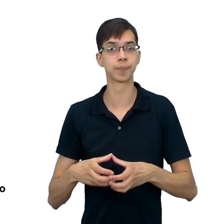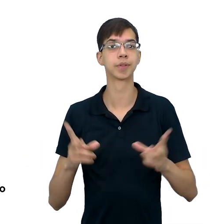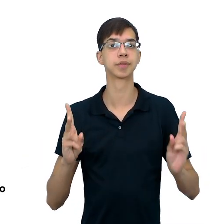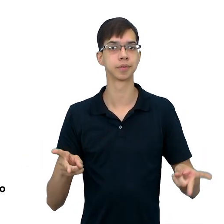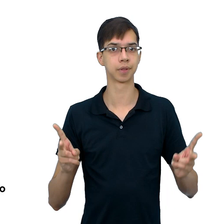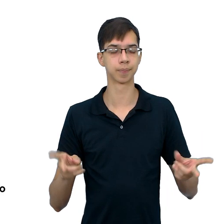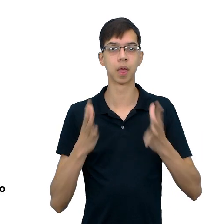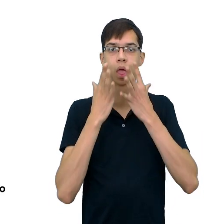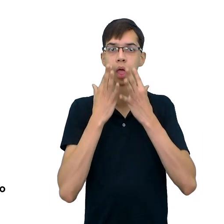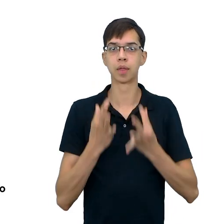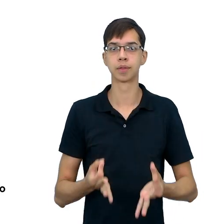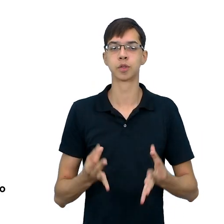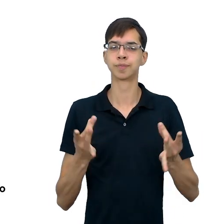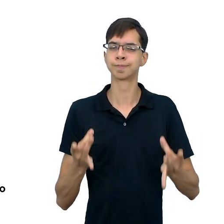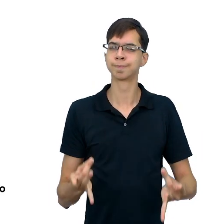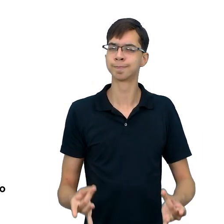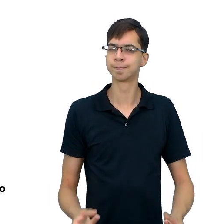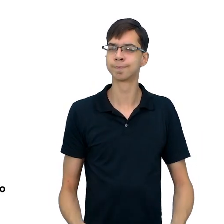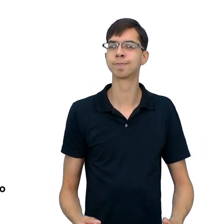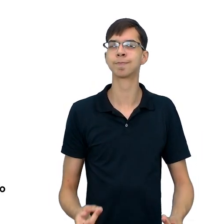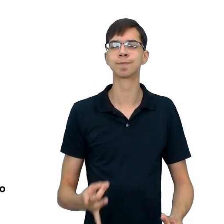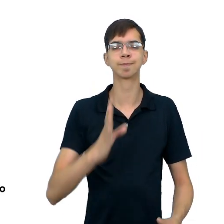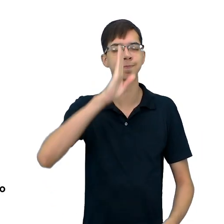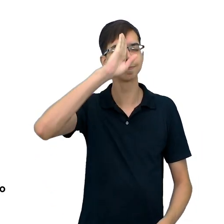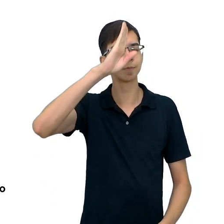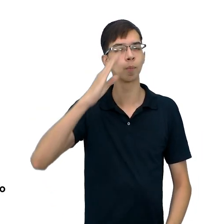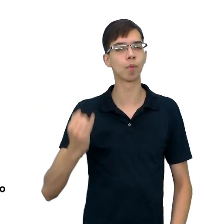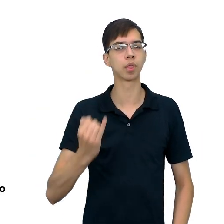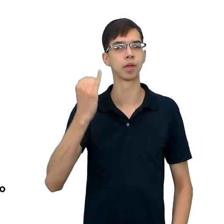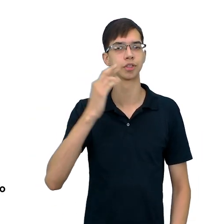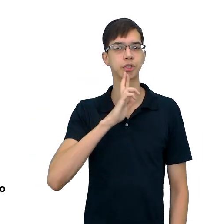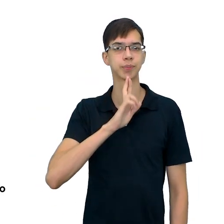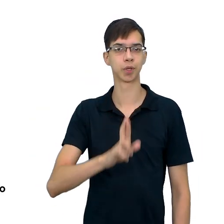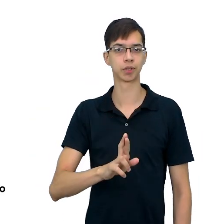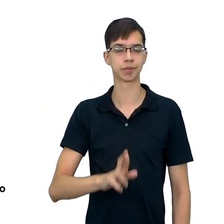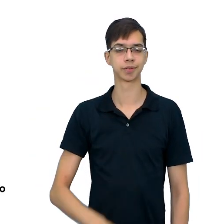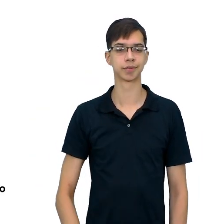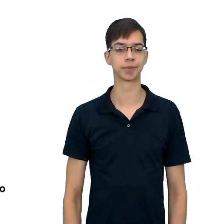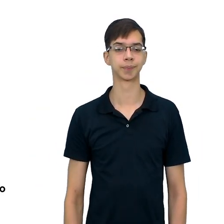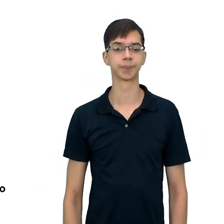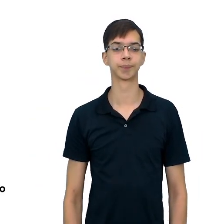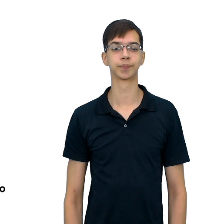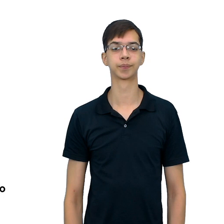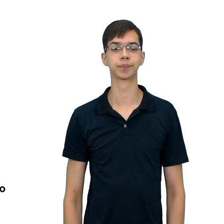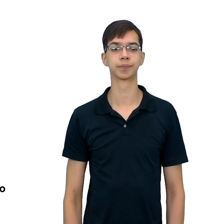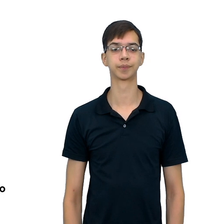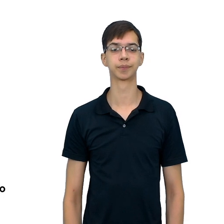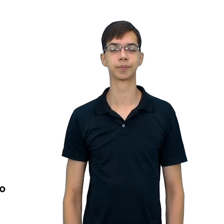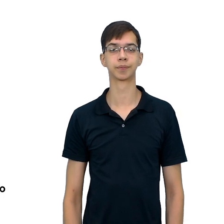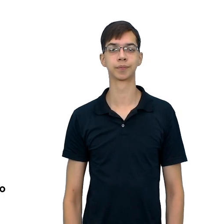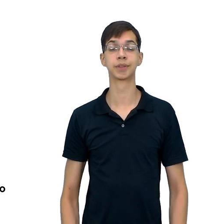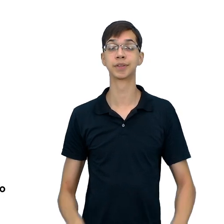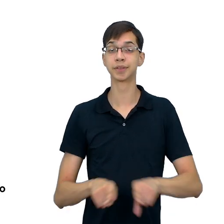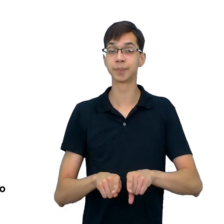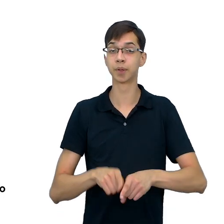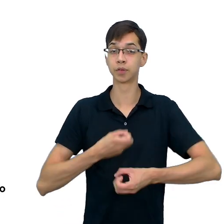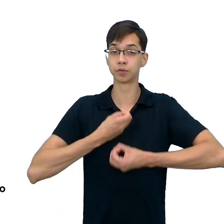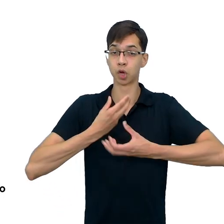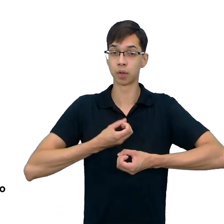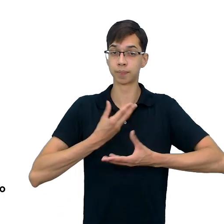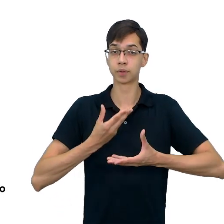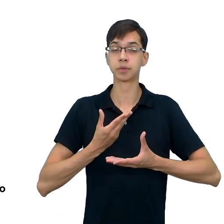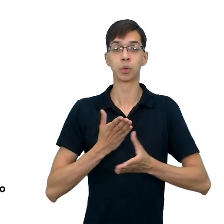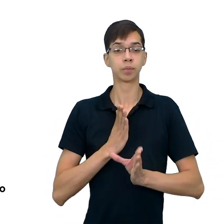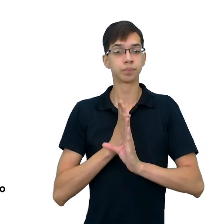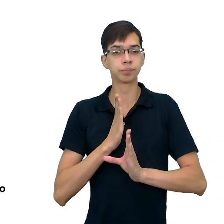aí os elementos, os pontos mais importantes das respostas. E é possível também coletar aí dados, né, relativos às